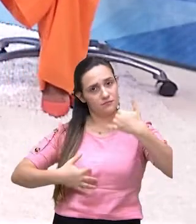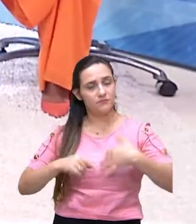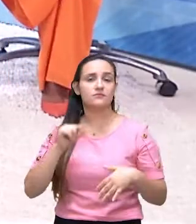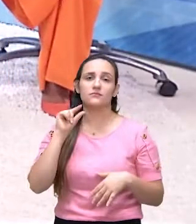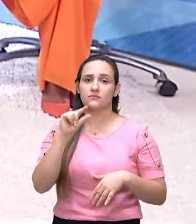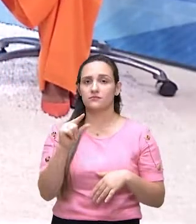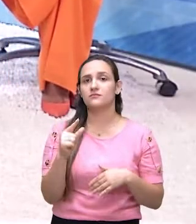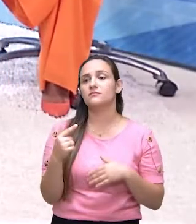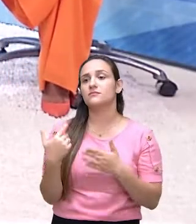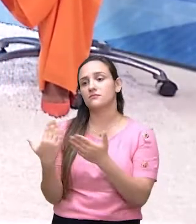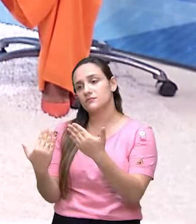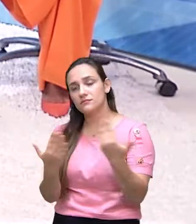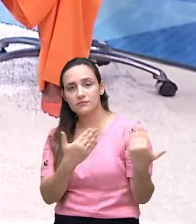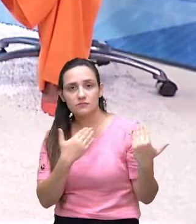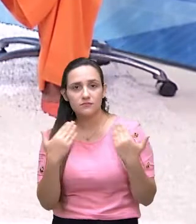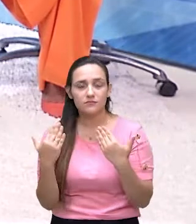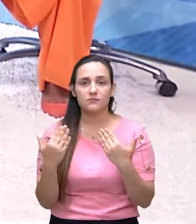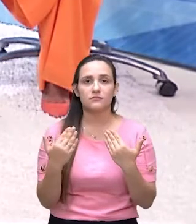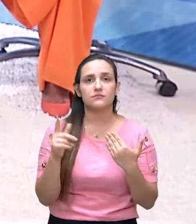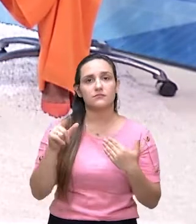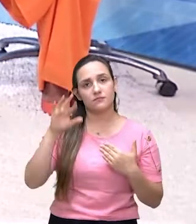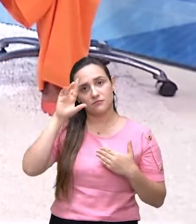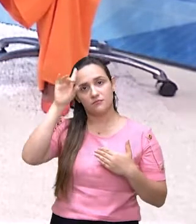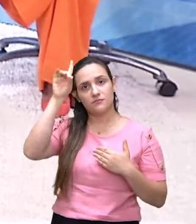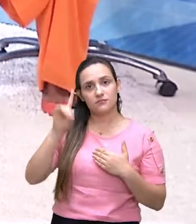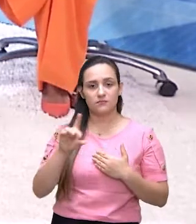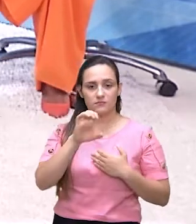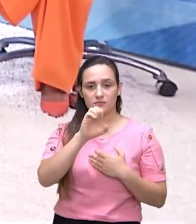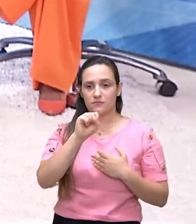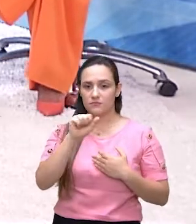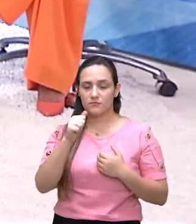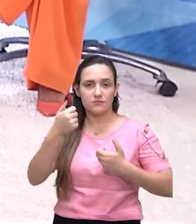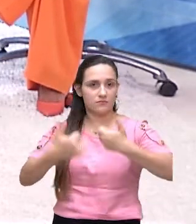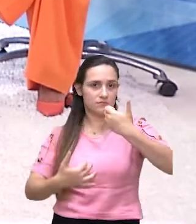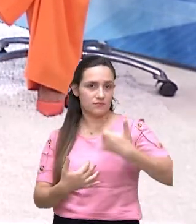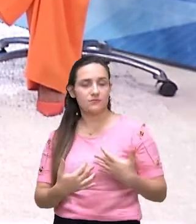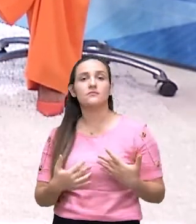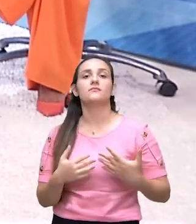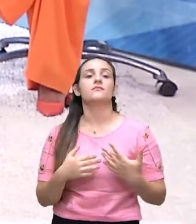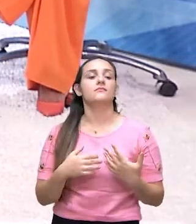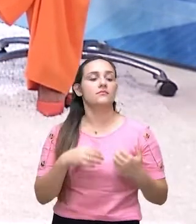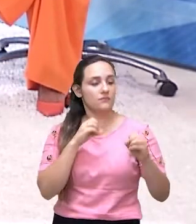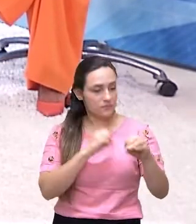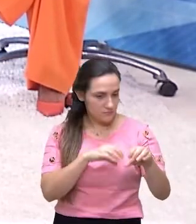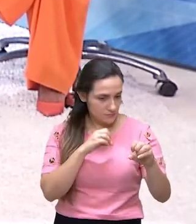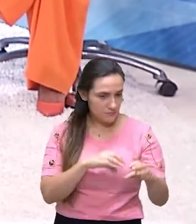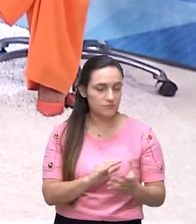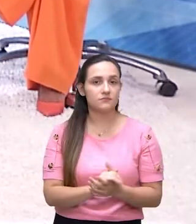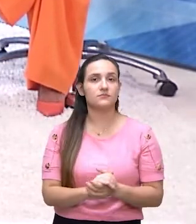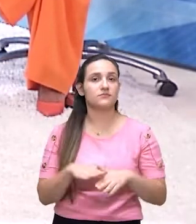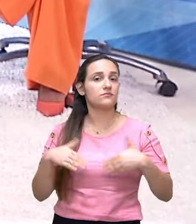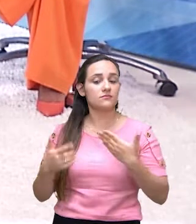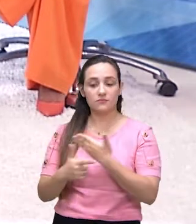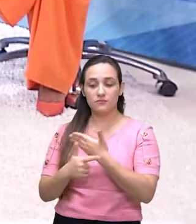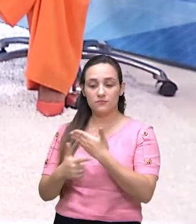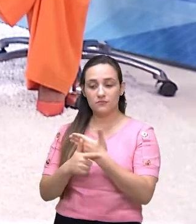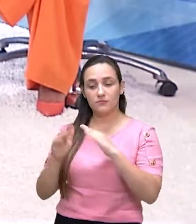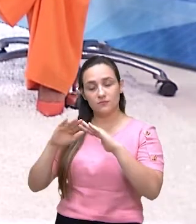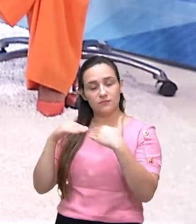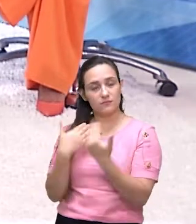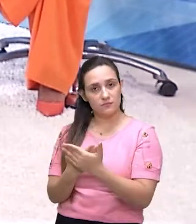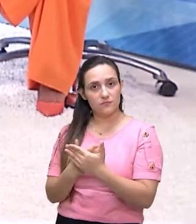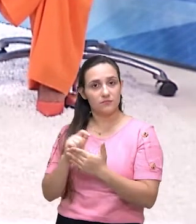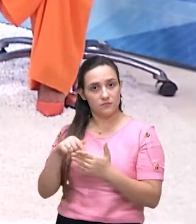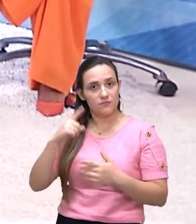no próximo bloco continuamos esse bate-papo com a diretora da ESA para falar sobre educação o papel da